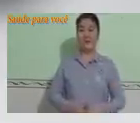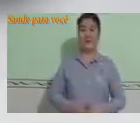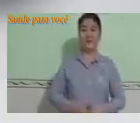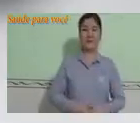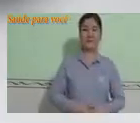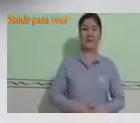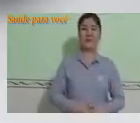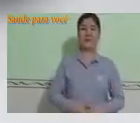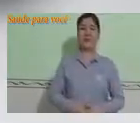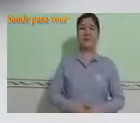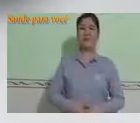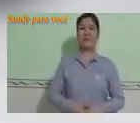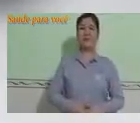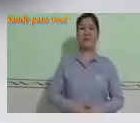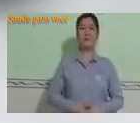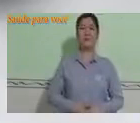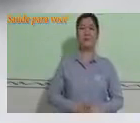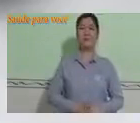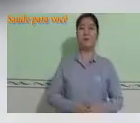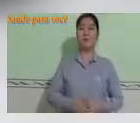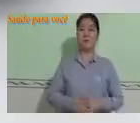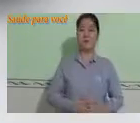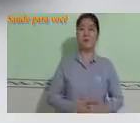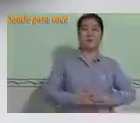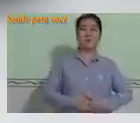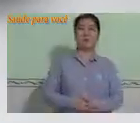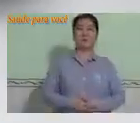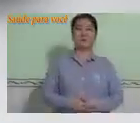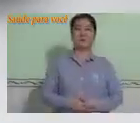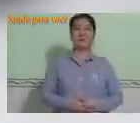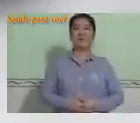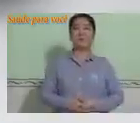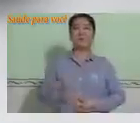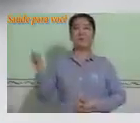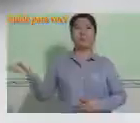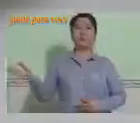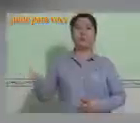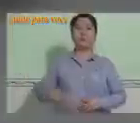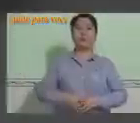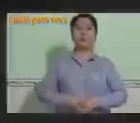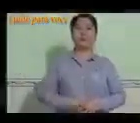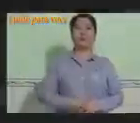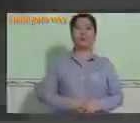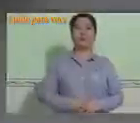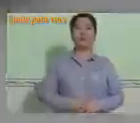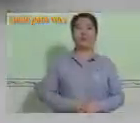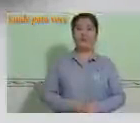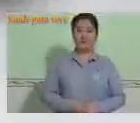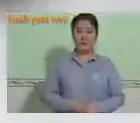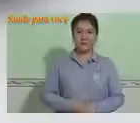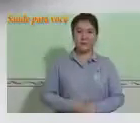EXISTEMDOISTIPOSDLNTES que podem ser usados, dependendo do efeito estético que Zé está tentando alcançar, dois pontos, lentes de